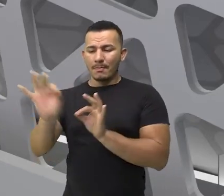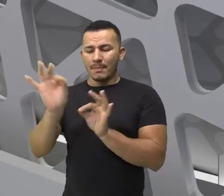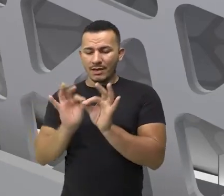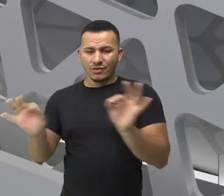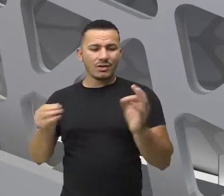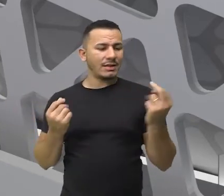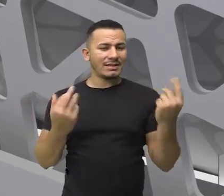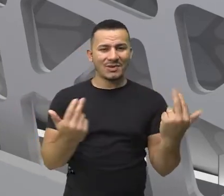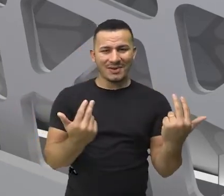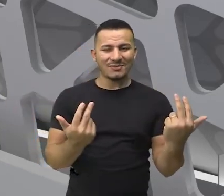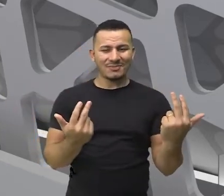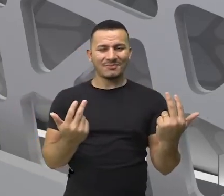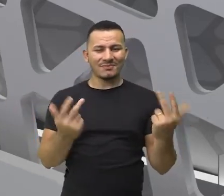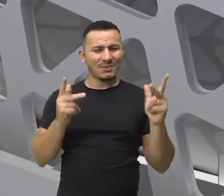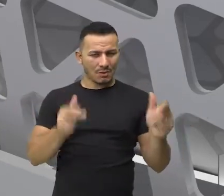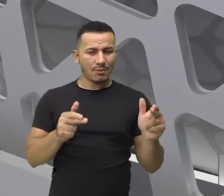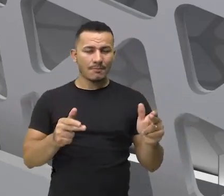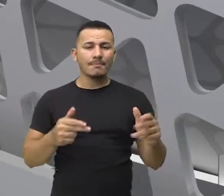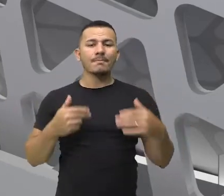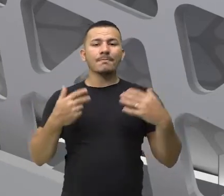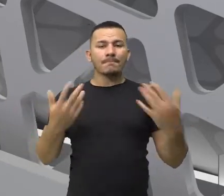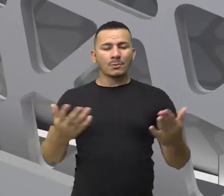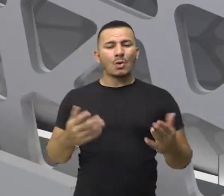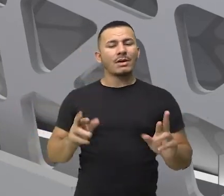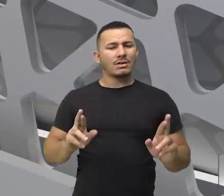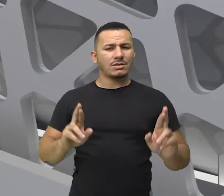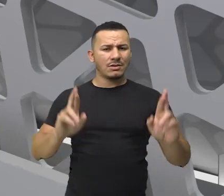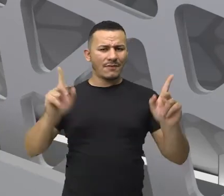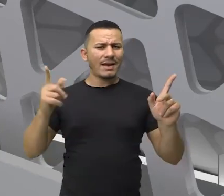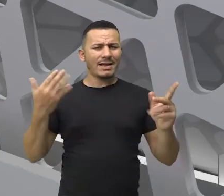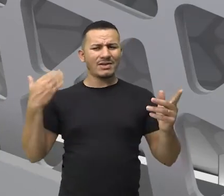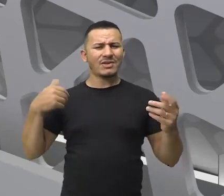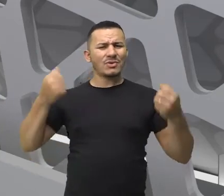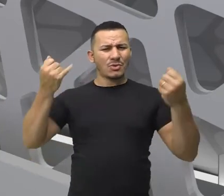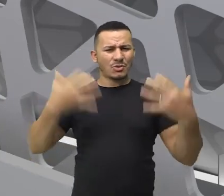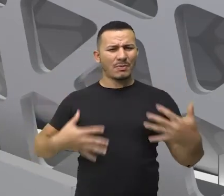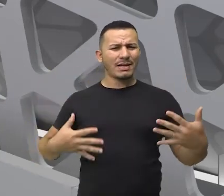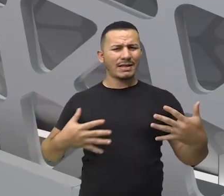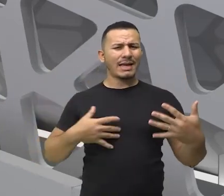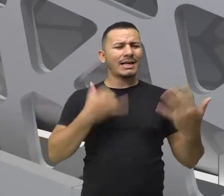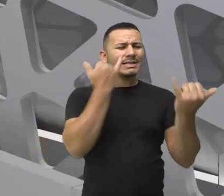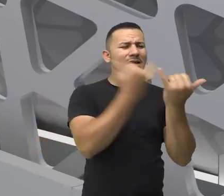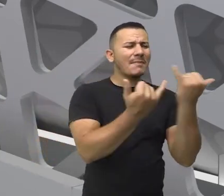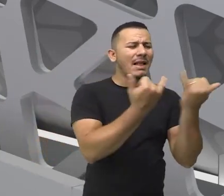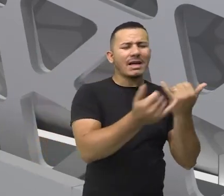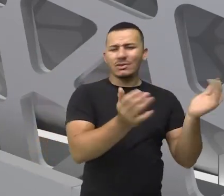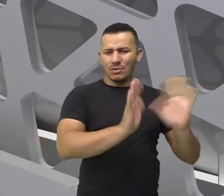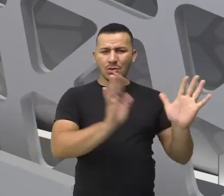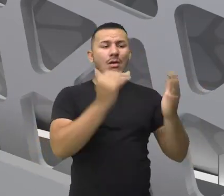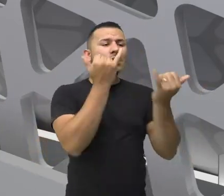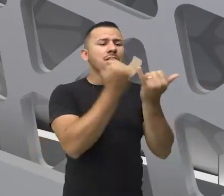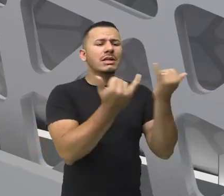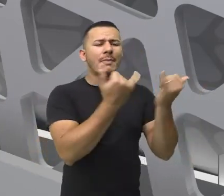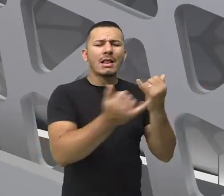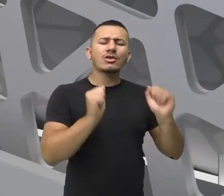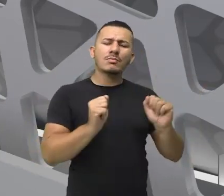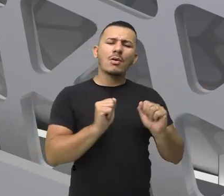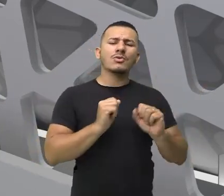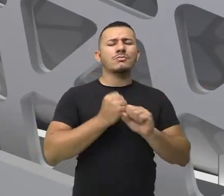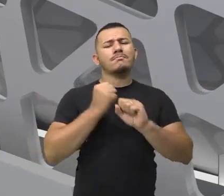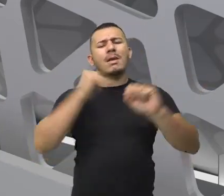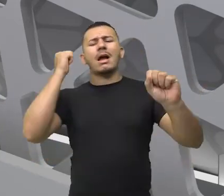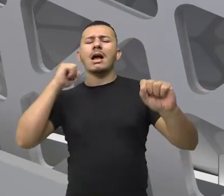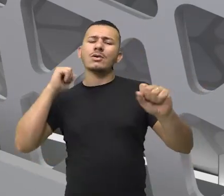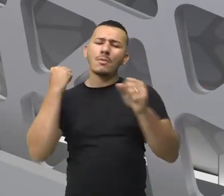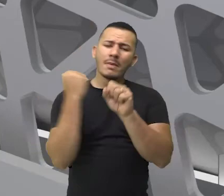exatamente iguais, certo? Aí foge um pouco daquele escopo que eu estava falando da questão de ser semelhante, porque o semelhante pode ser maior ou